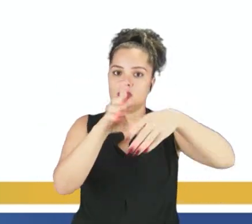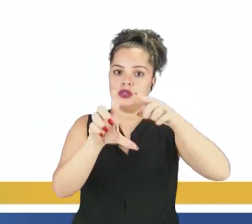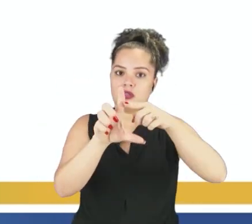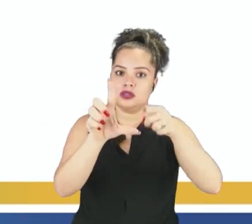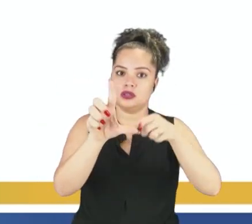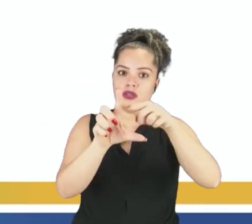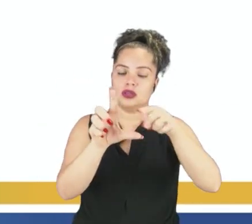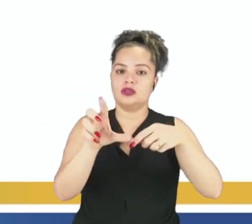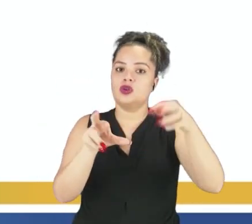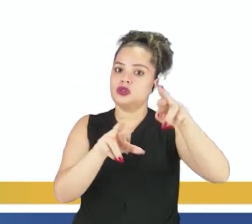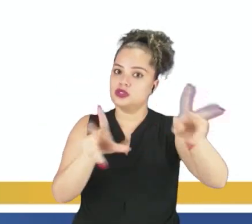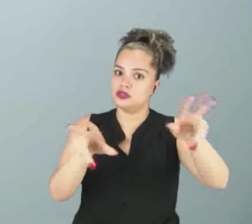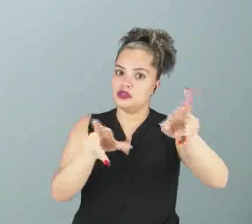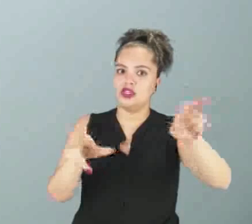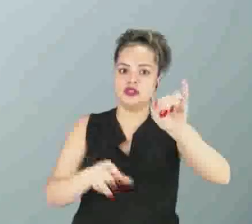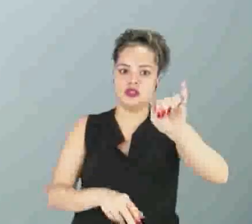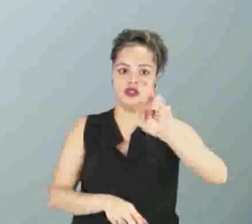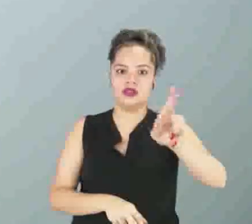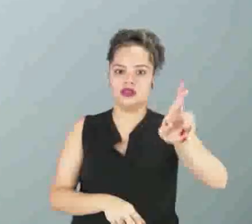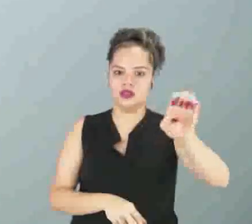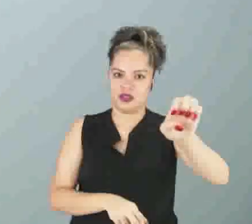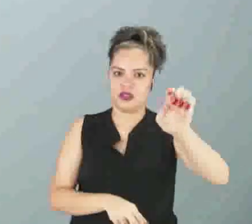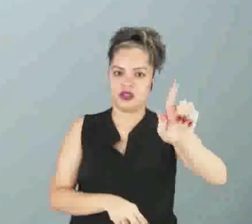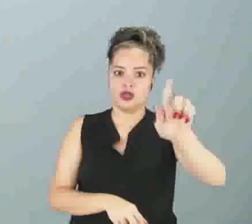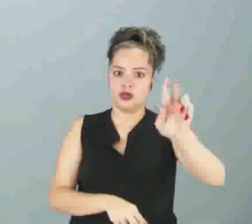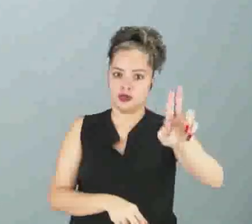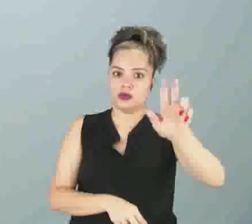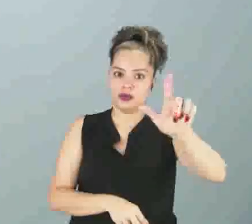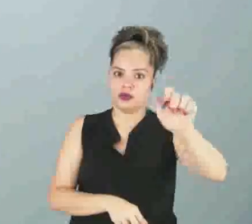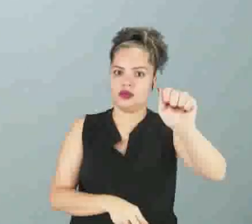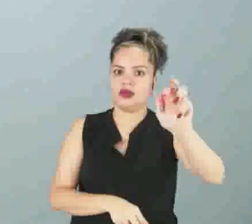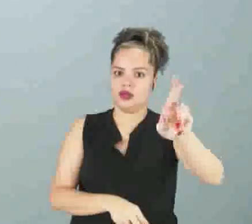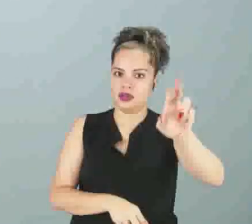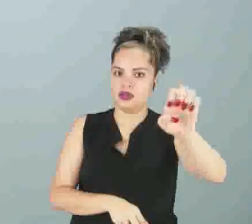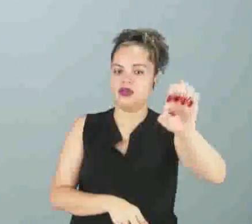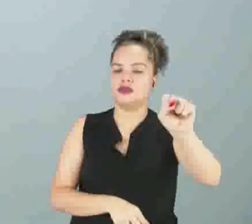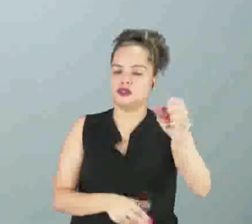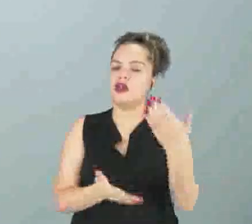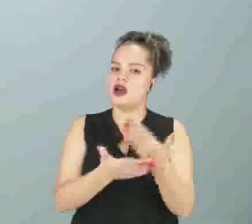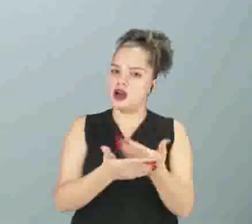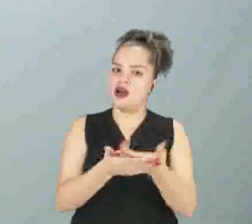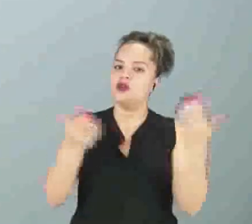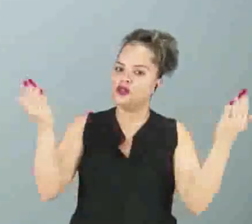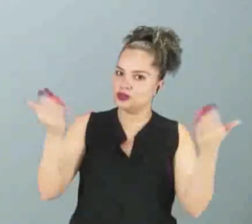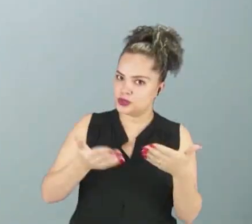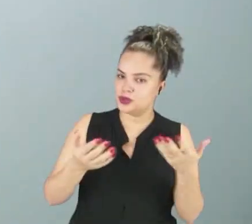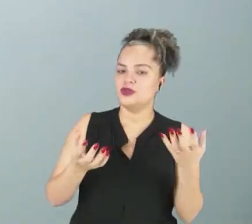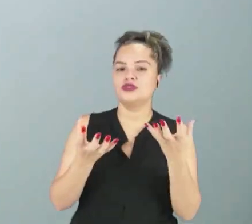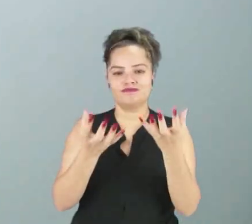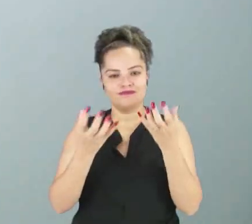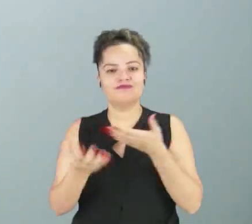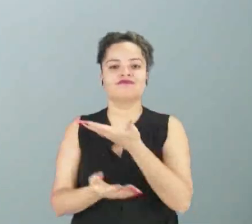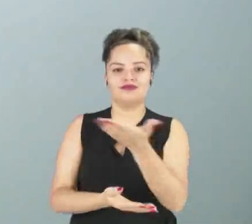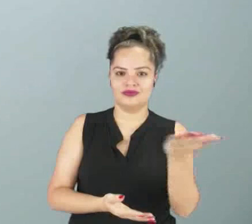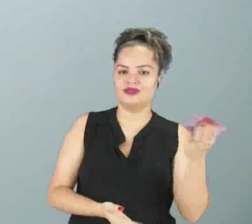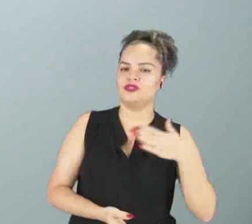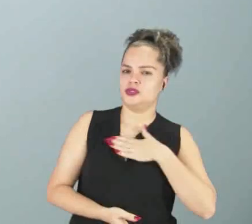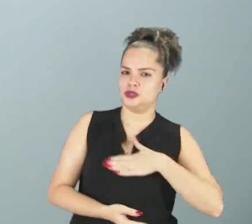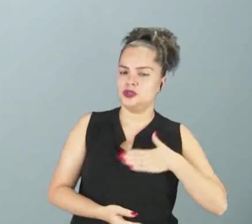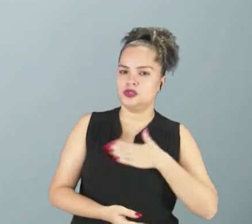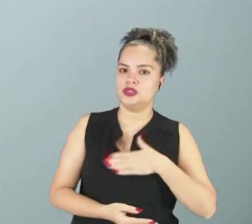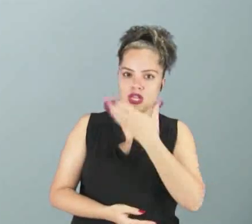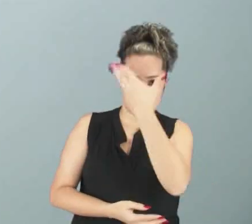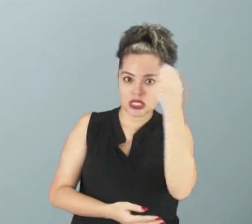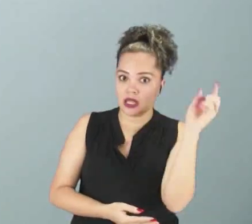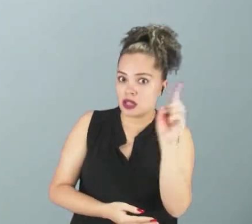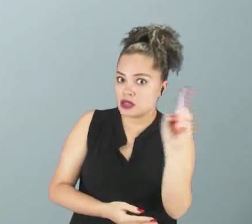inclusive os ângulos também têm aberturas diferentes, certo? Então essa foi a aula de hoje, pessoal. Eu espero que tenham gostado. Não